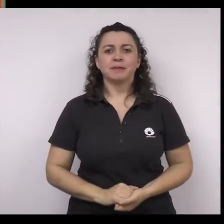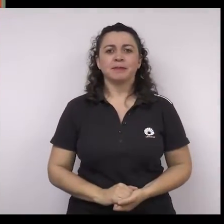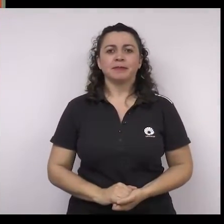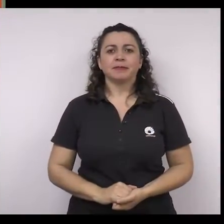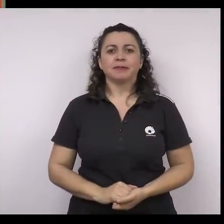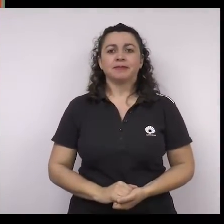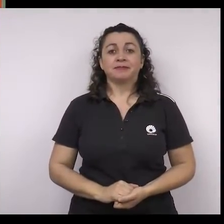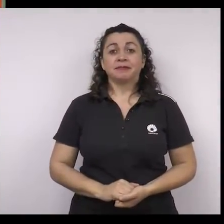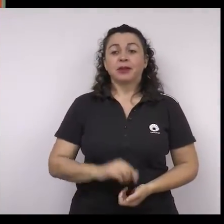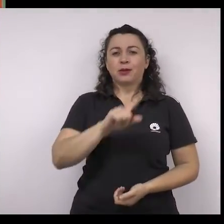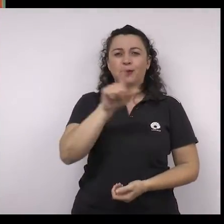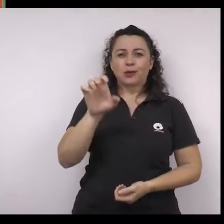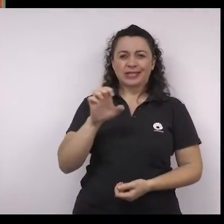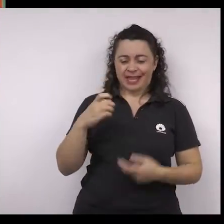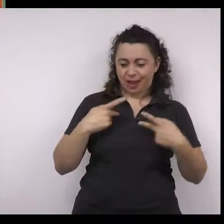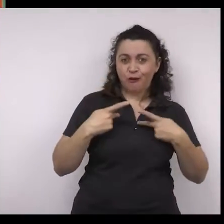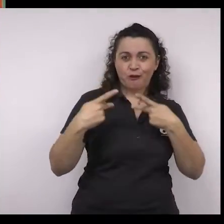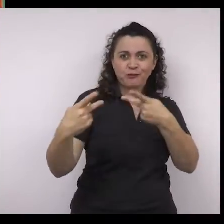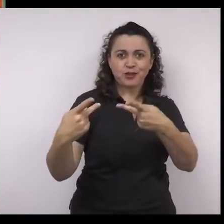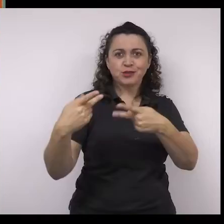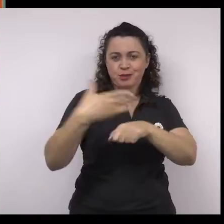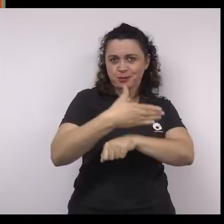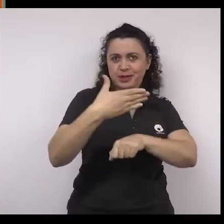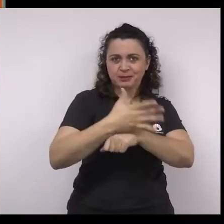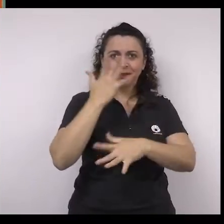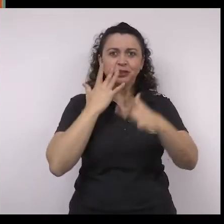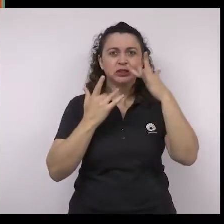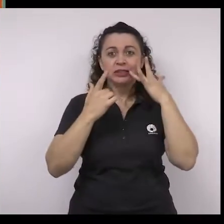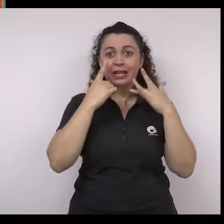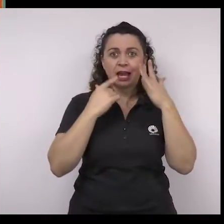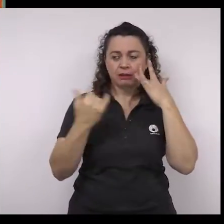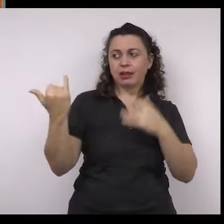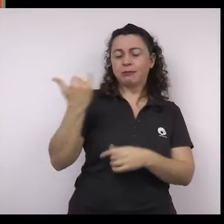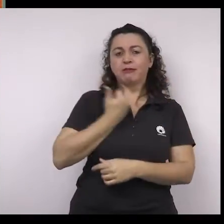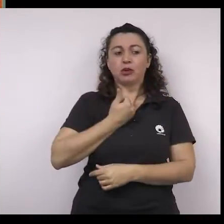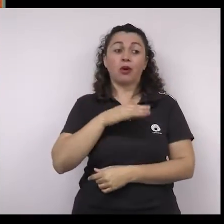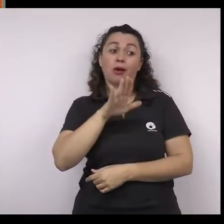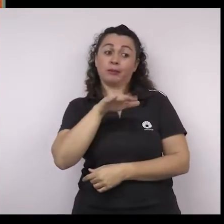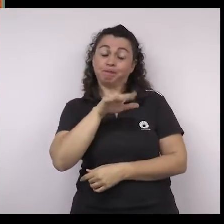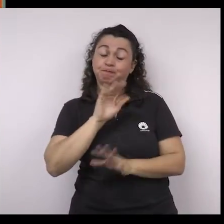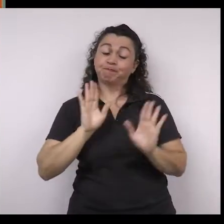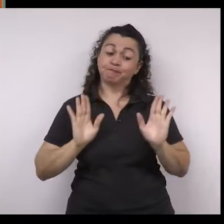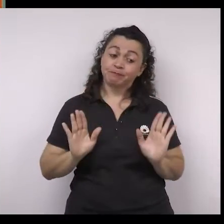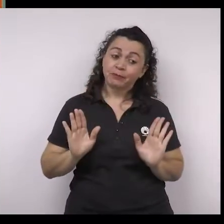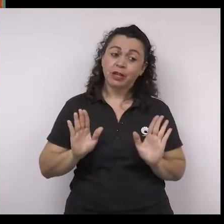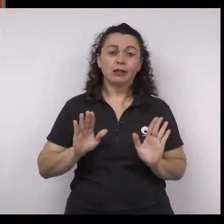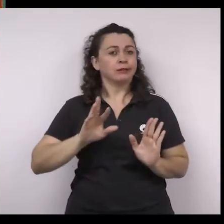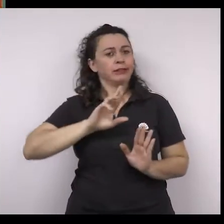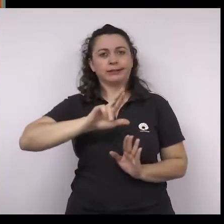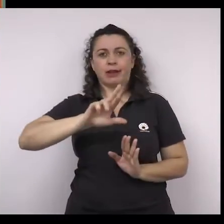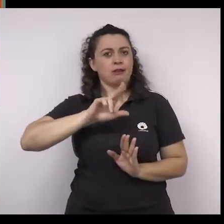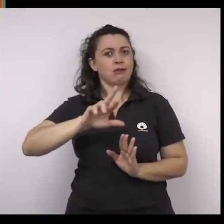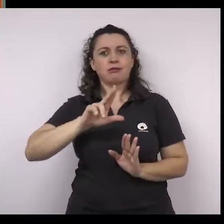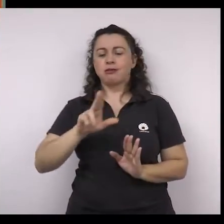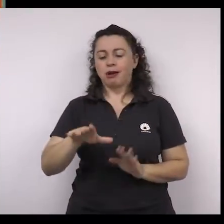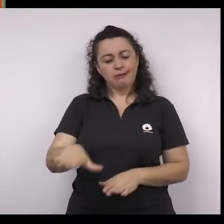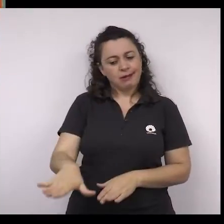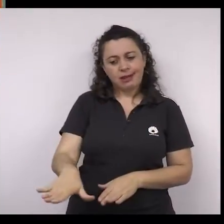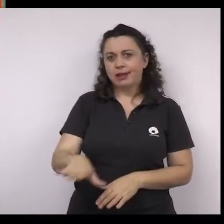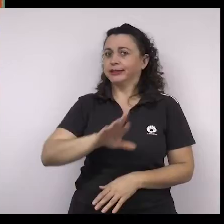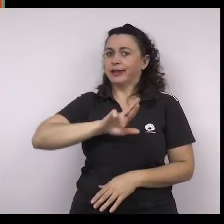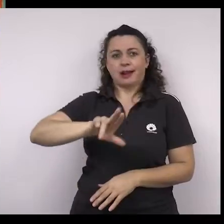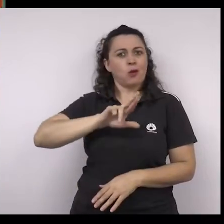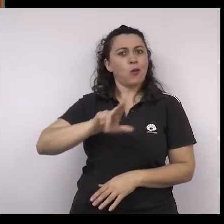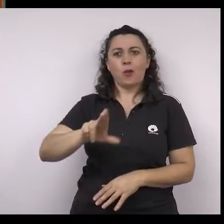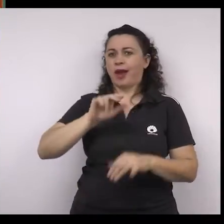Quando o Zé me convidou para fazer essa peça, ele já falou comigo, Tony, não vai ser mais uma criança, eu